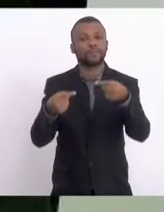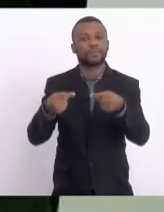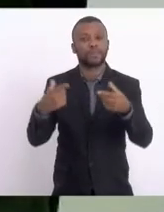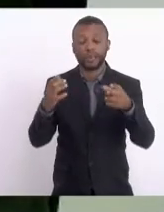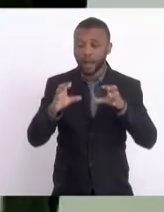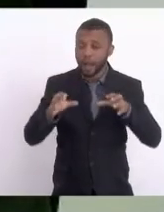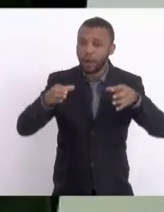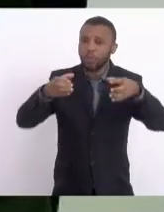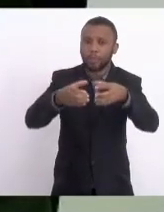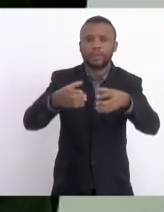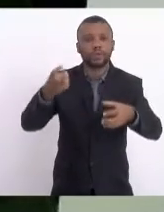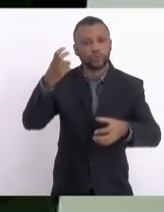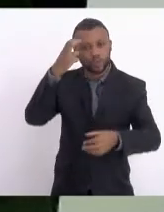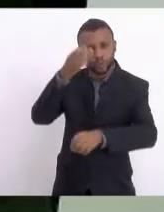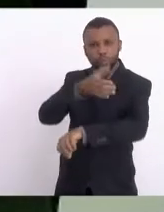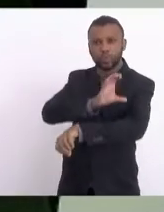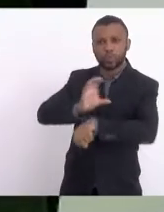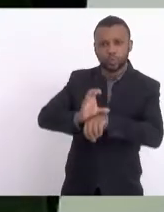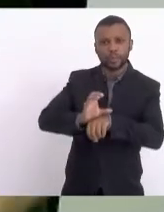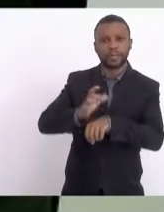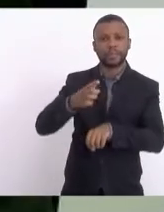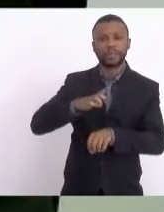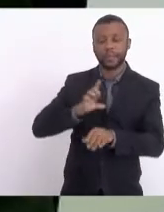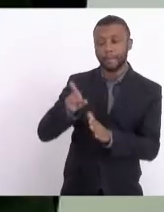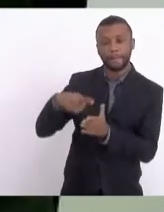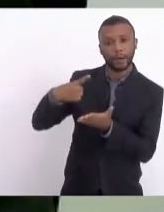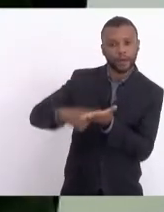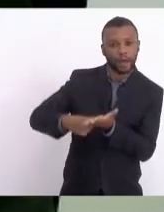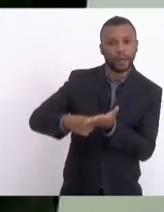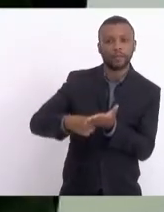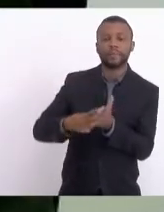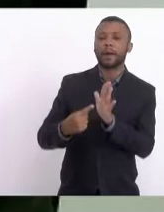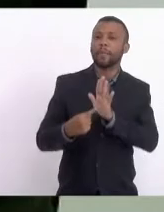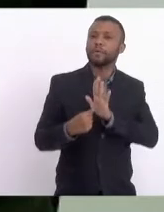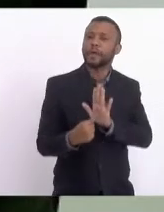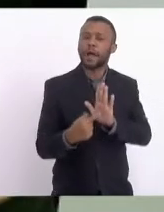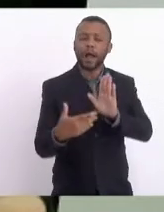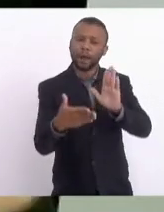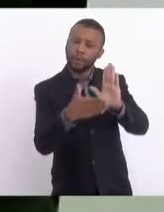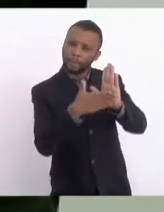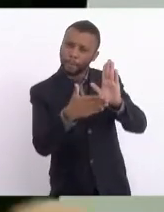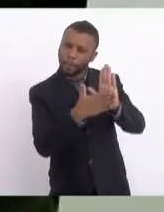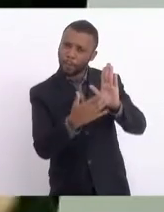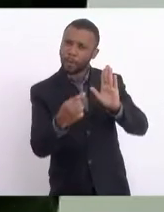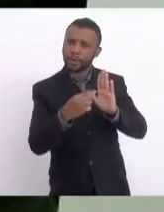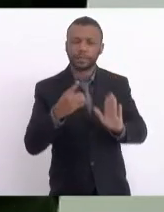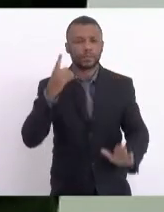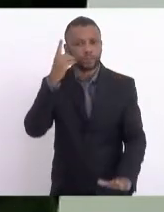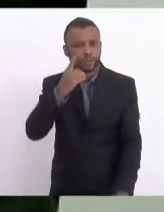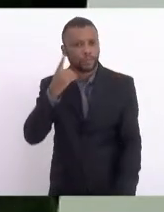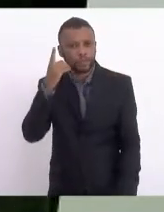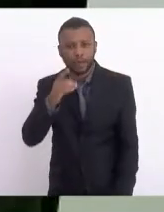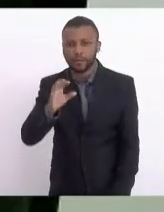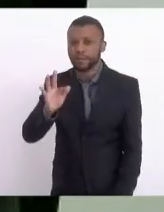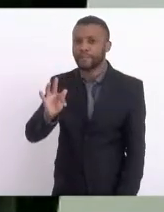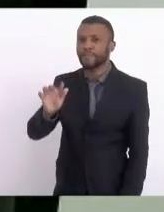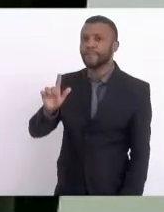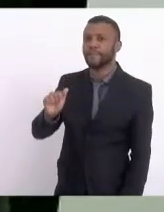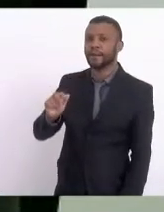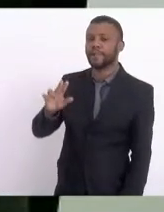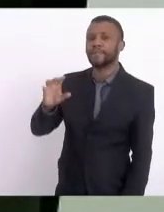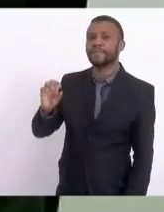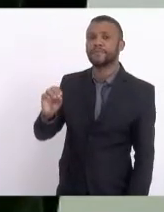Cultura faria, consoante proposta do deputado Flávio Serafini, que é o nosso, a gente